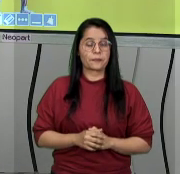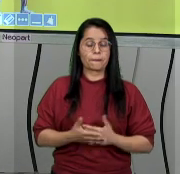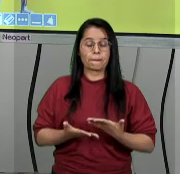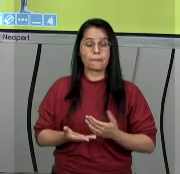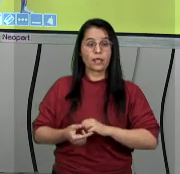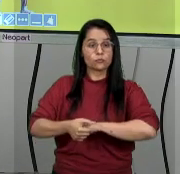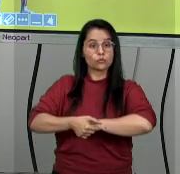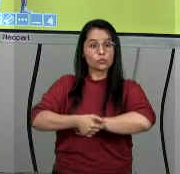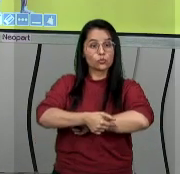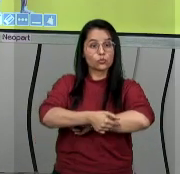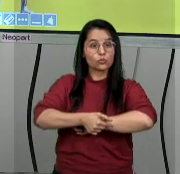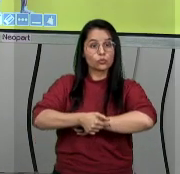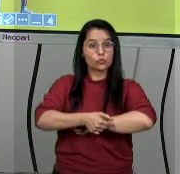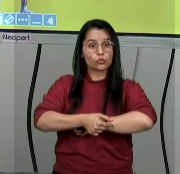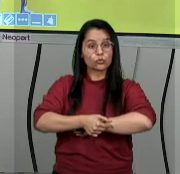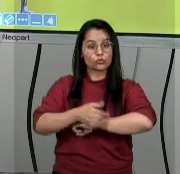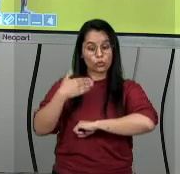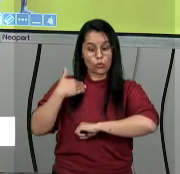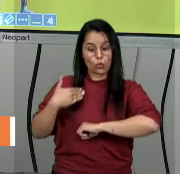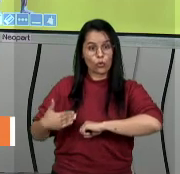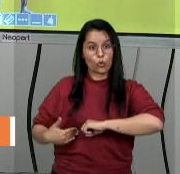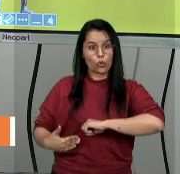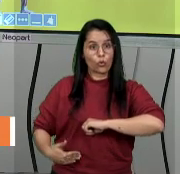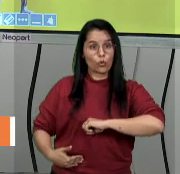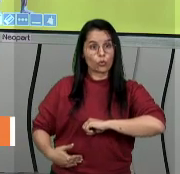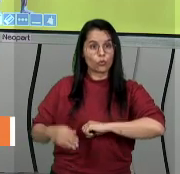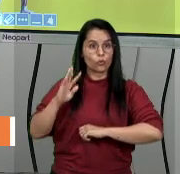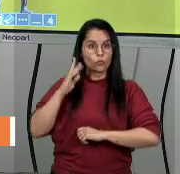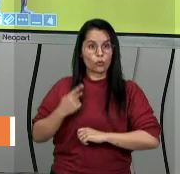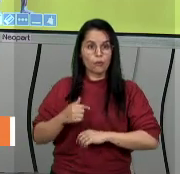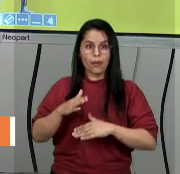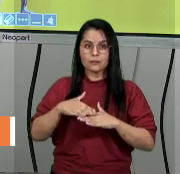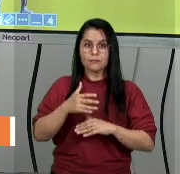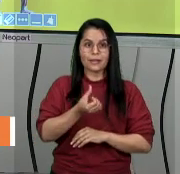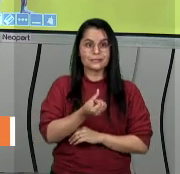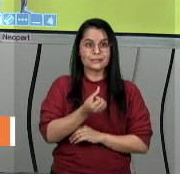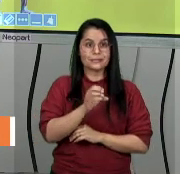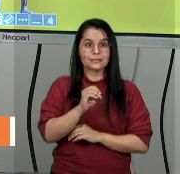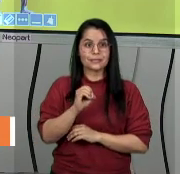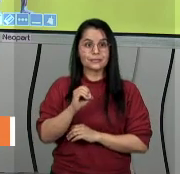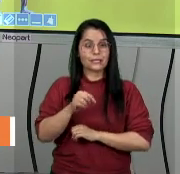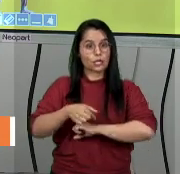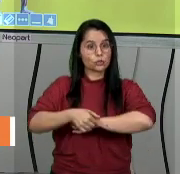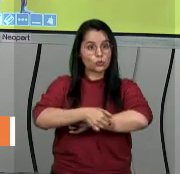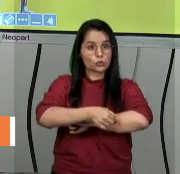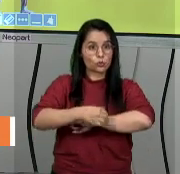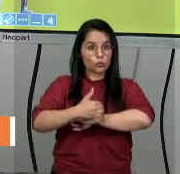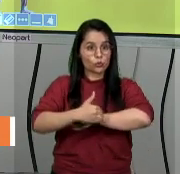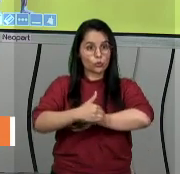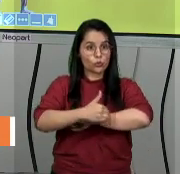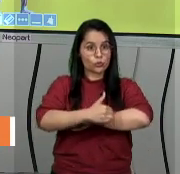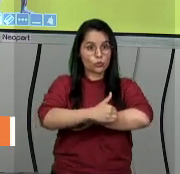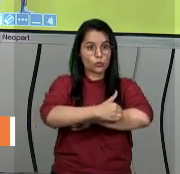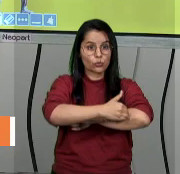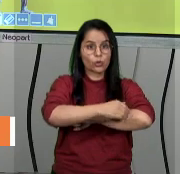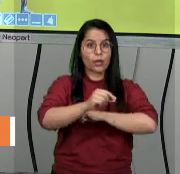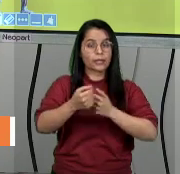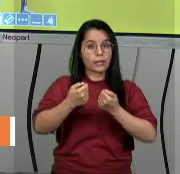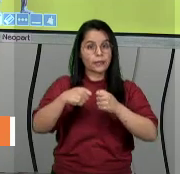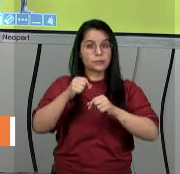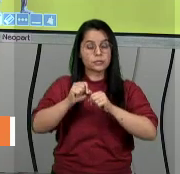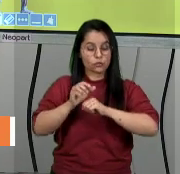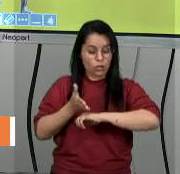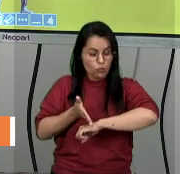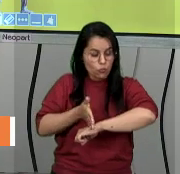Os músculos. O corpo humano possui mais de 600 músculos estriados que recobrem o